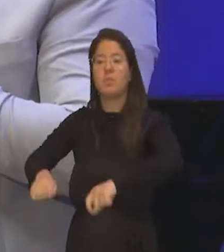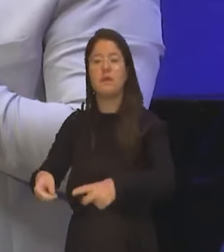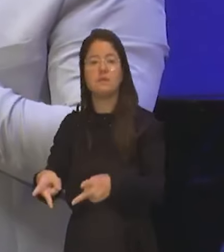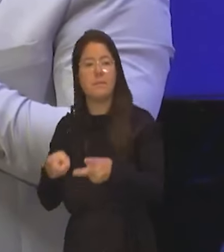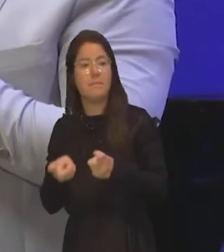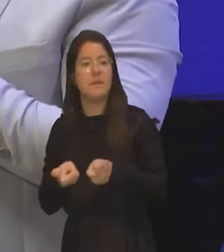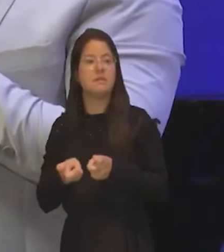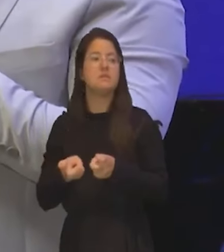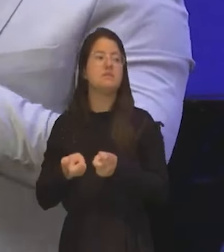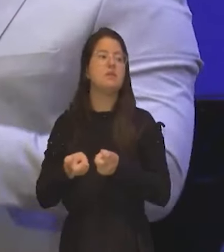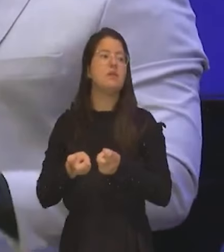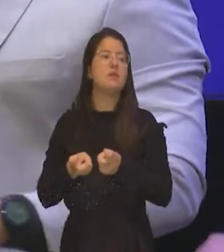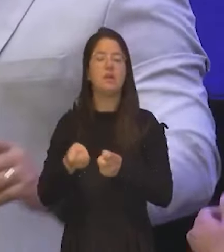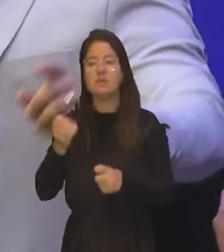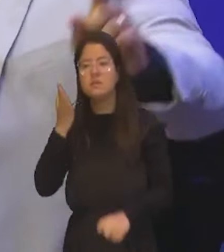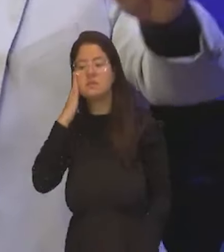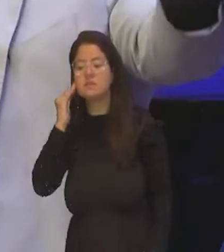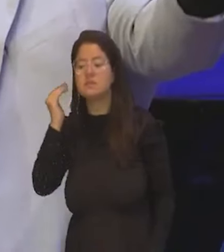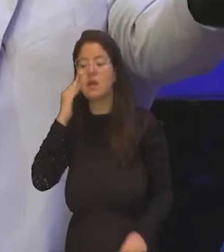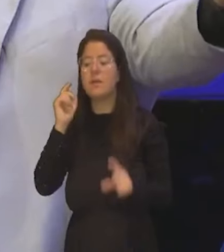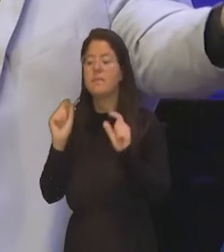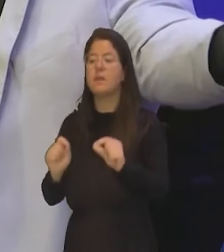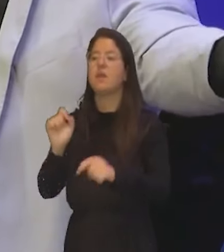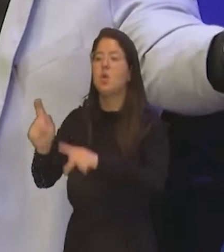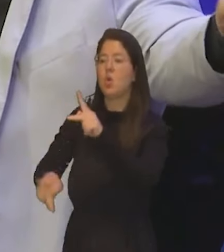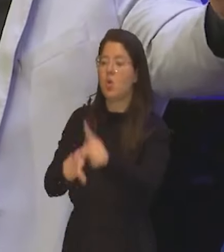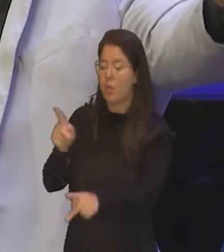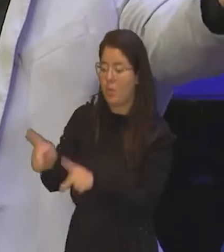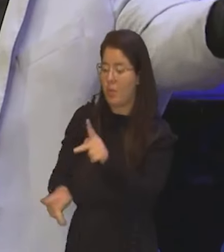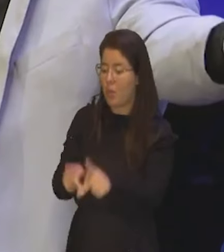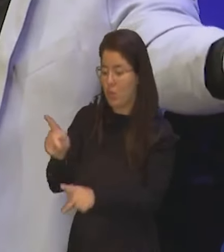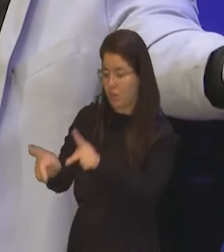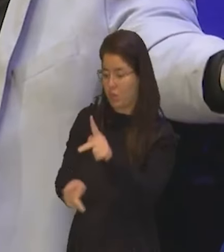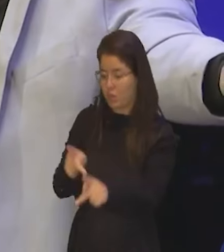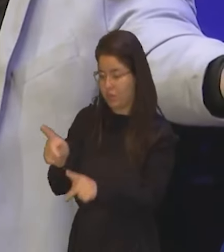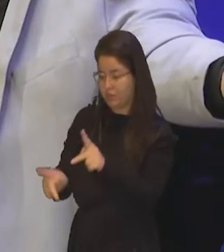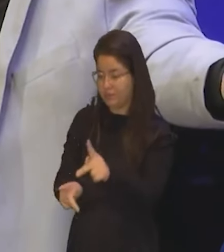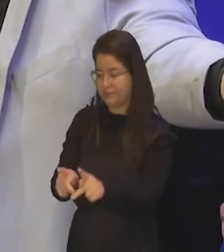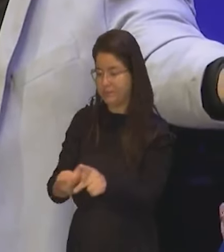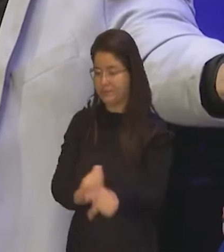perceber e reconhecer que aquele povo que estava